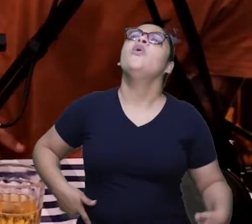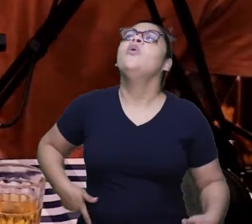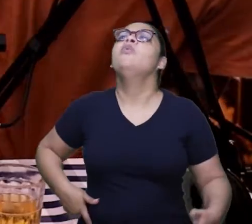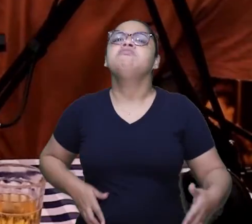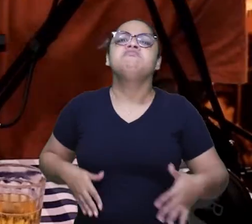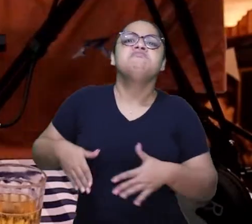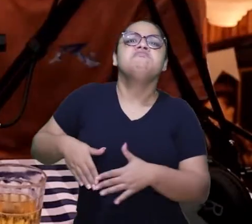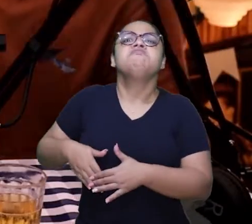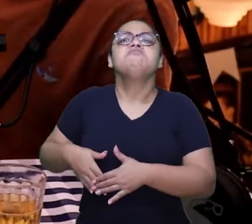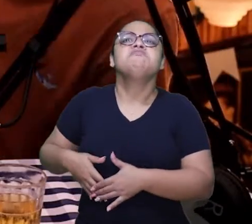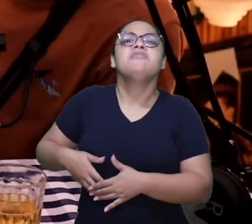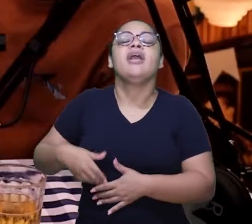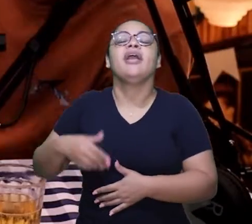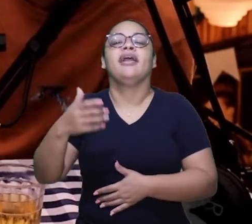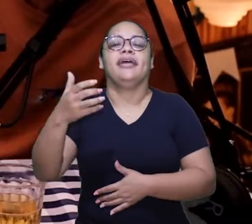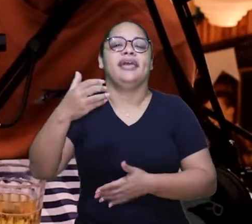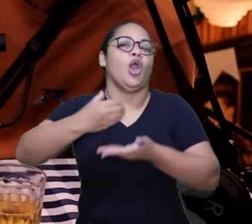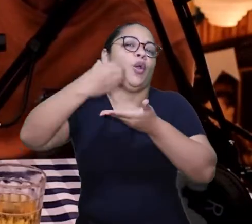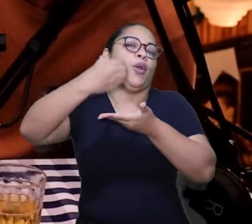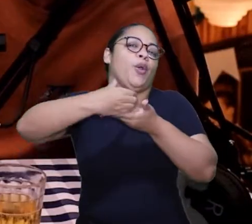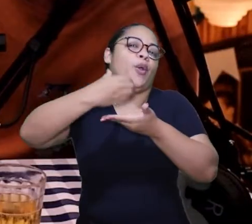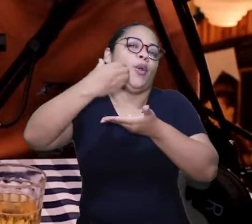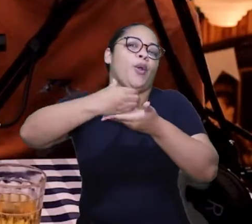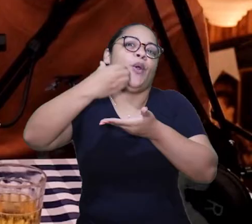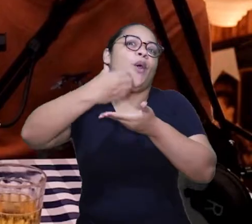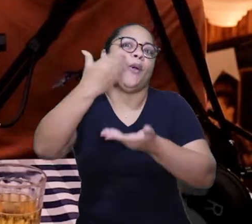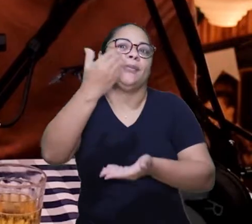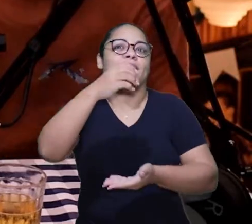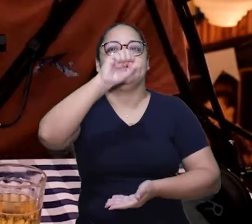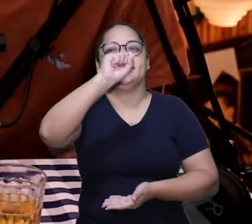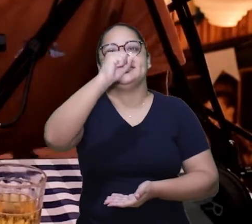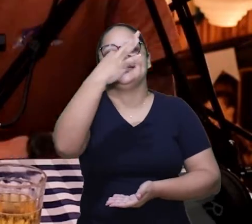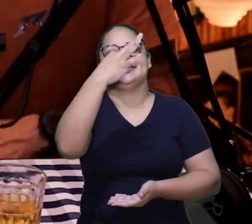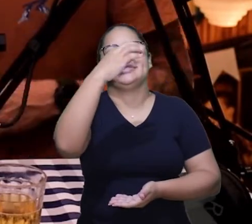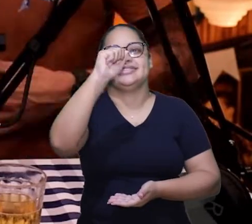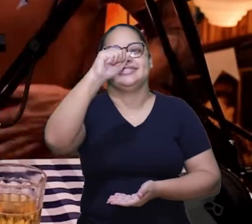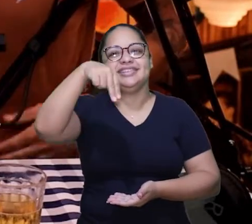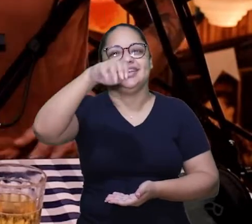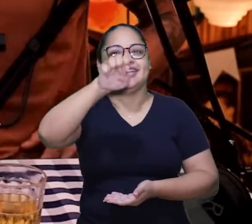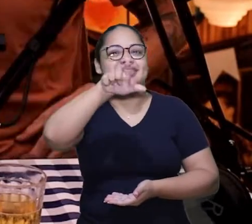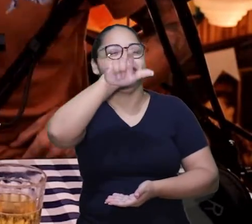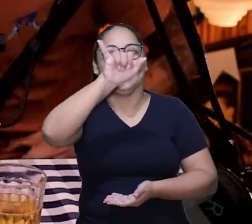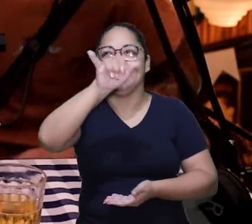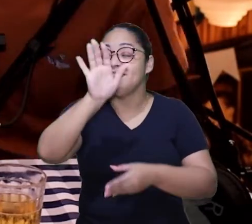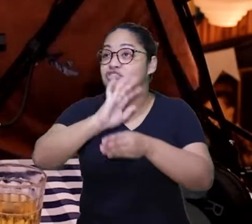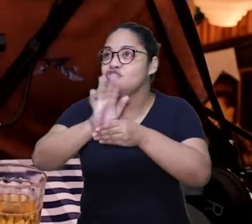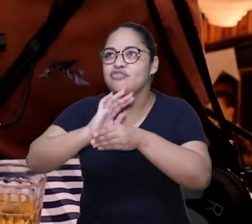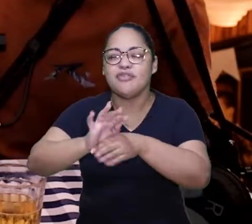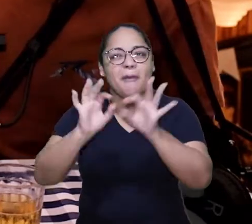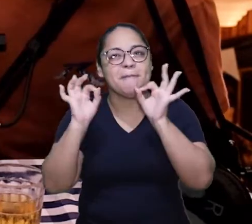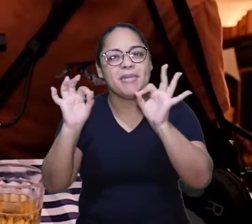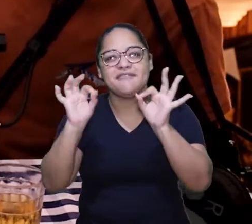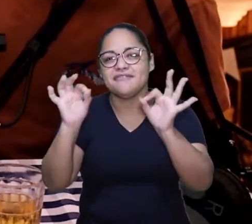mete a conta da calcinha dela mané perfeito cara esse vídeo nossa maravilhoso